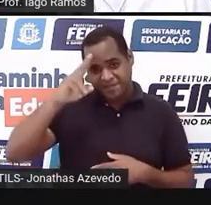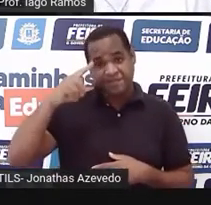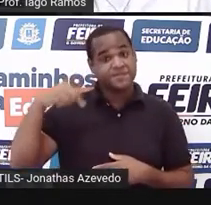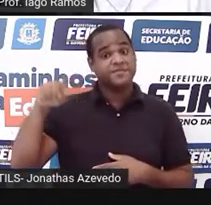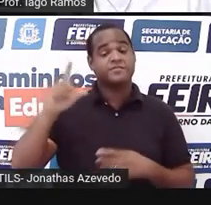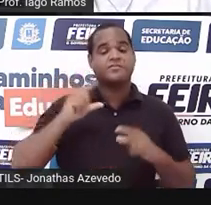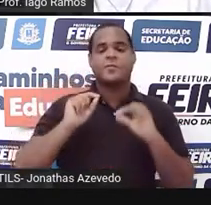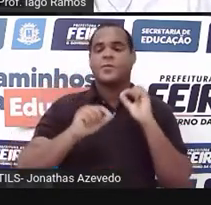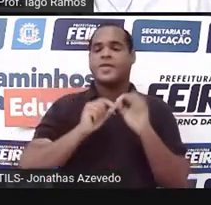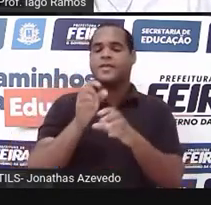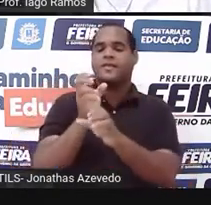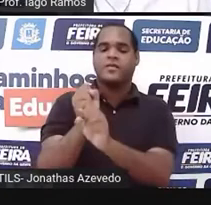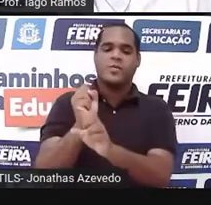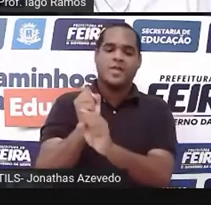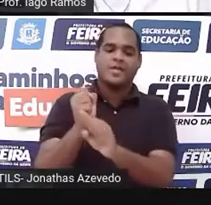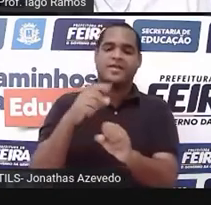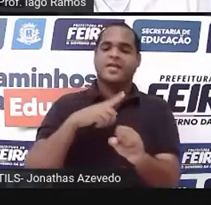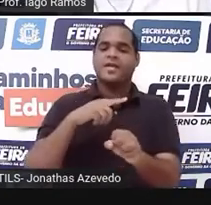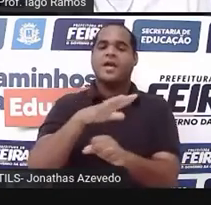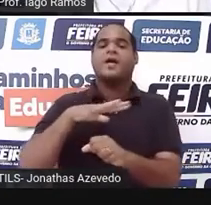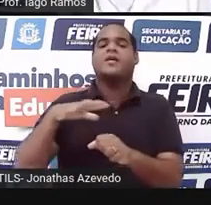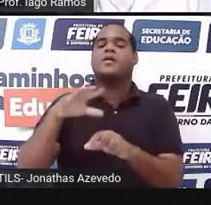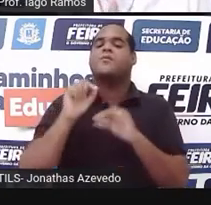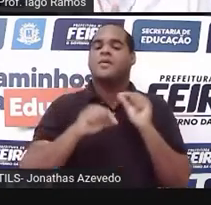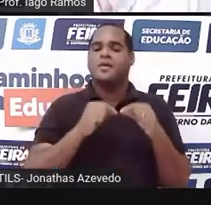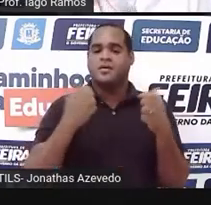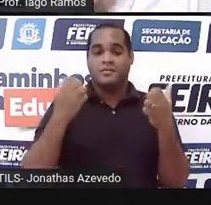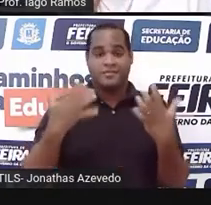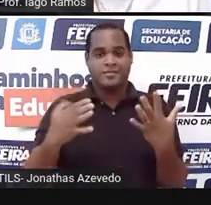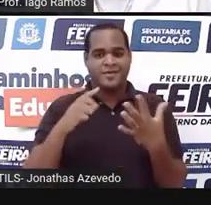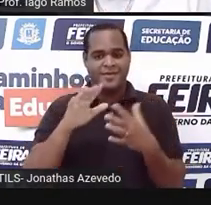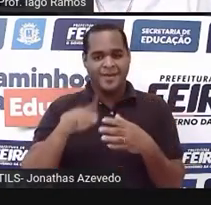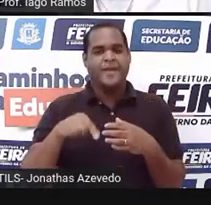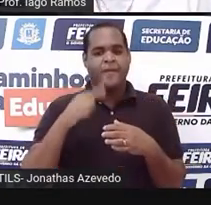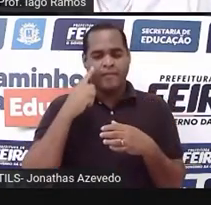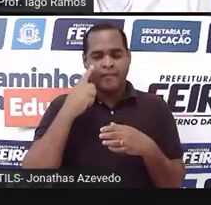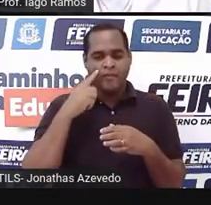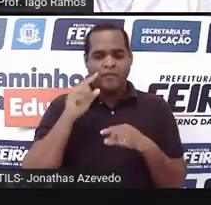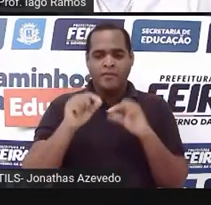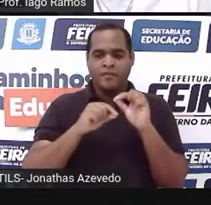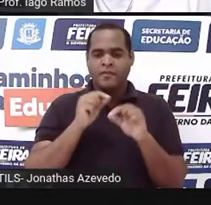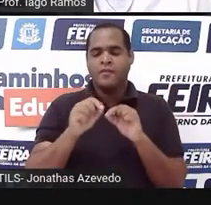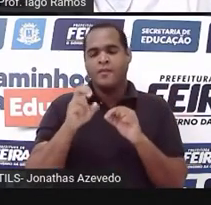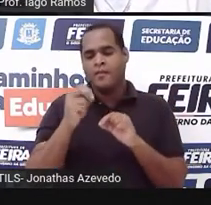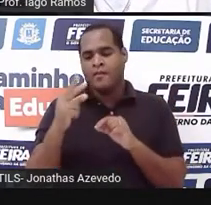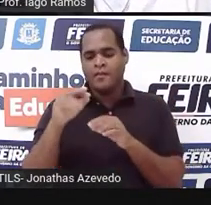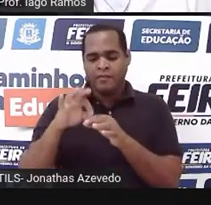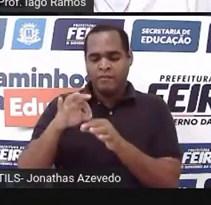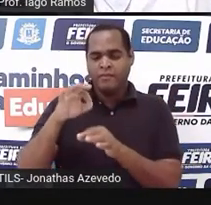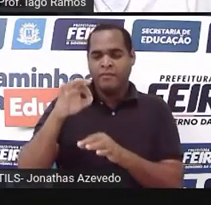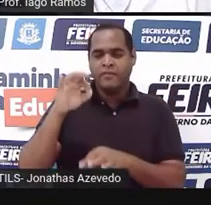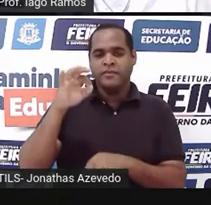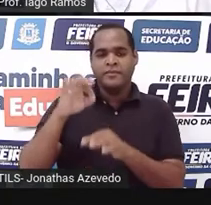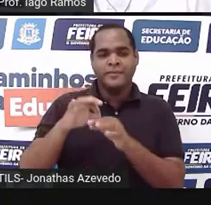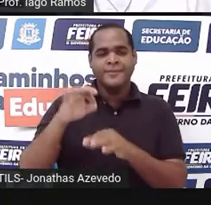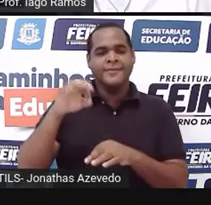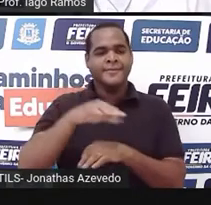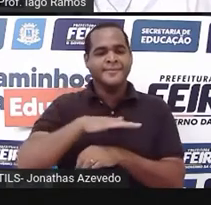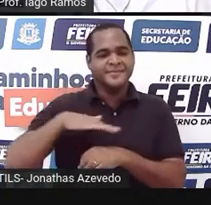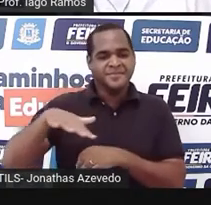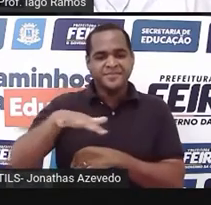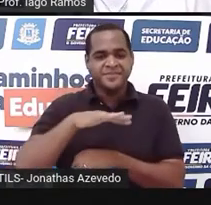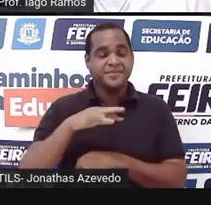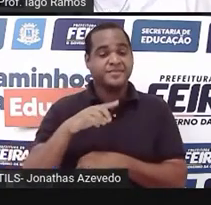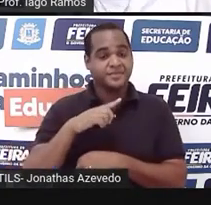como é que calcula a área de um paralelogramo pega a medida da base ou comprimento e multiplica